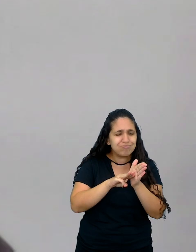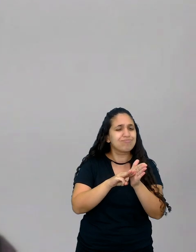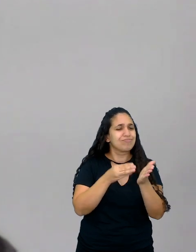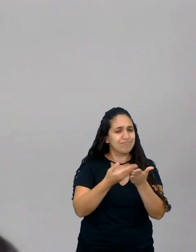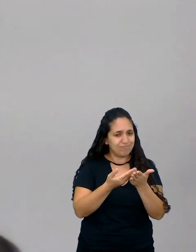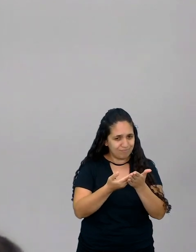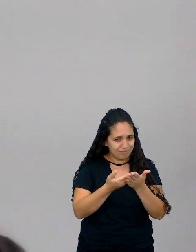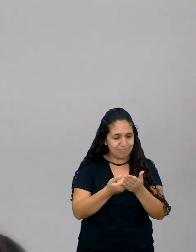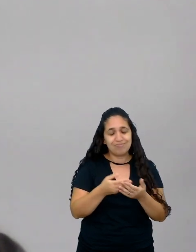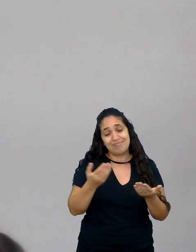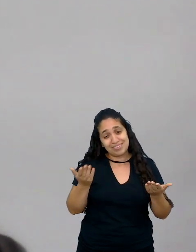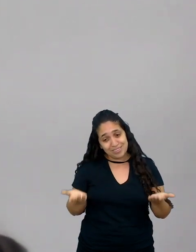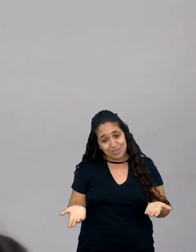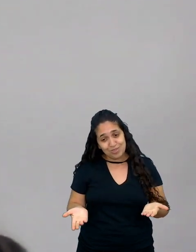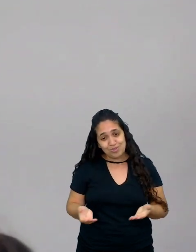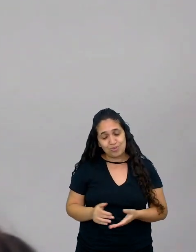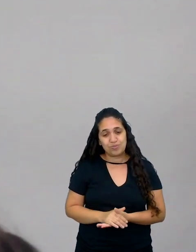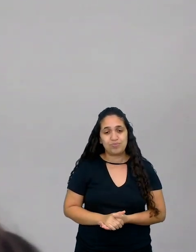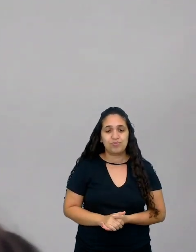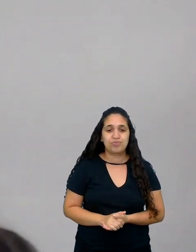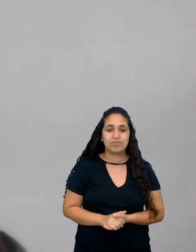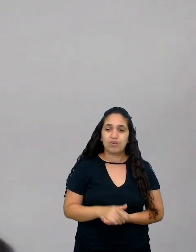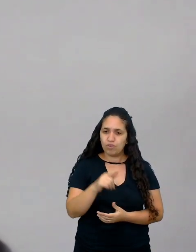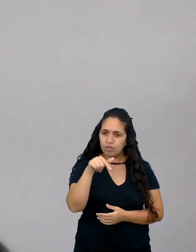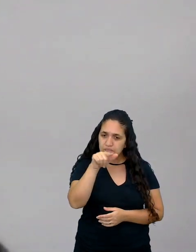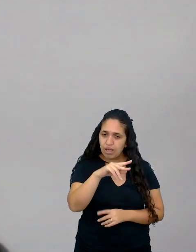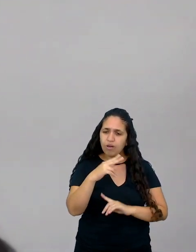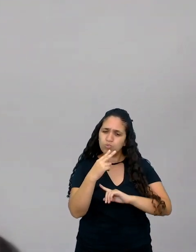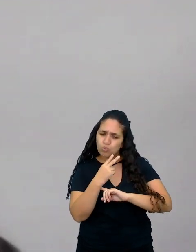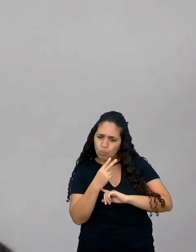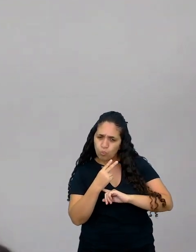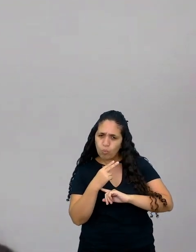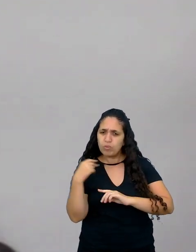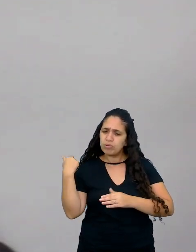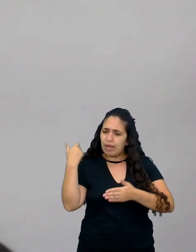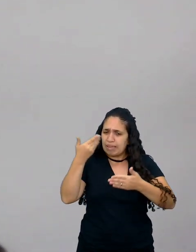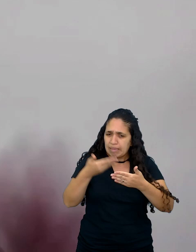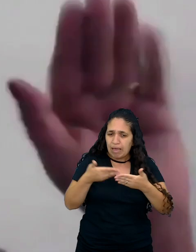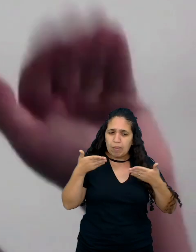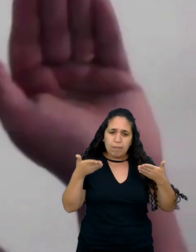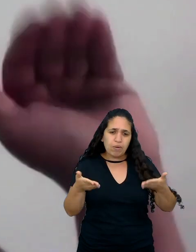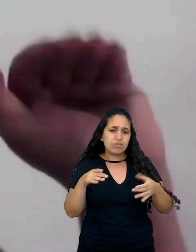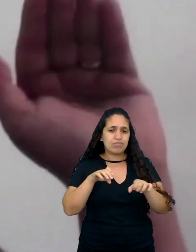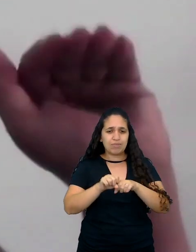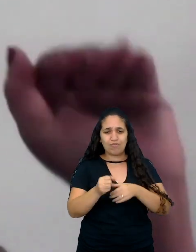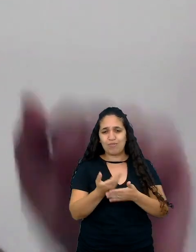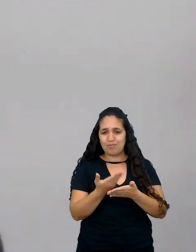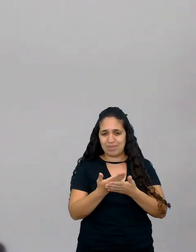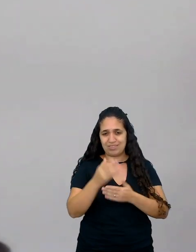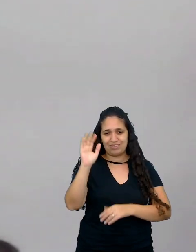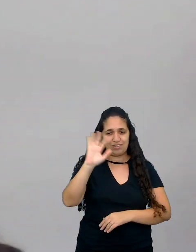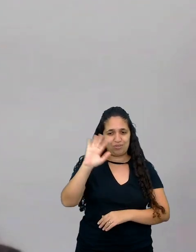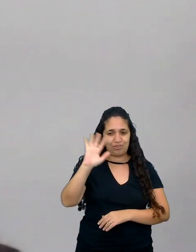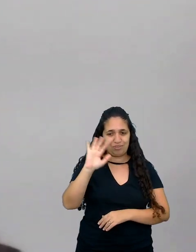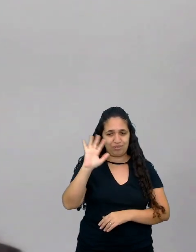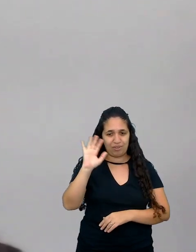bom? É isso, se cuidem e até a próxima formação. Tchau, tchau.